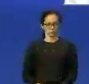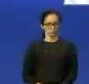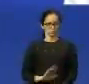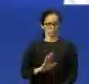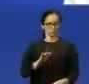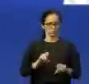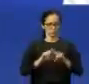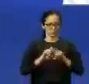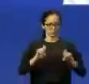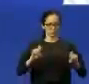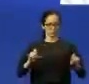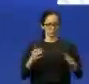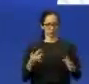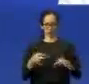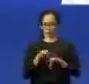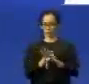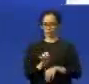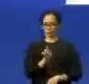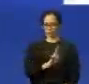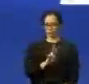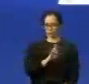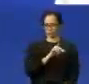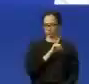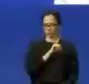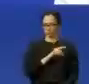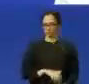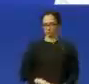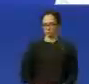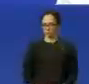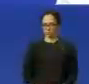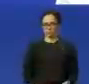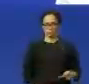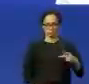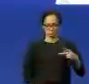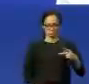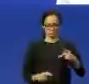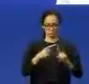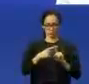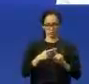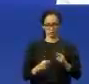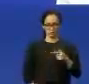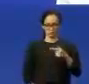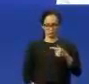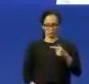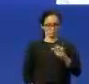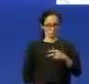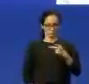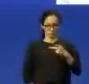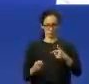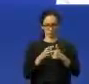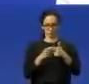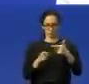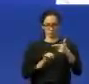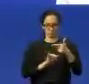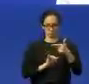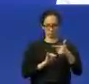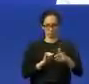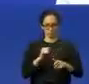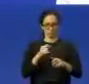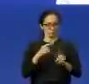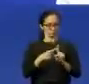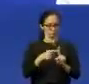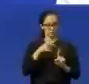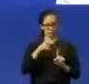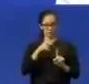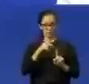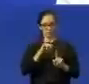usar aí a formulinha, no caso P, né, mais P sobre 1 mais I sobre 100, mais P